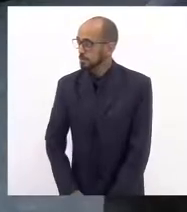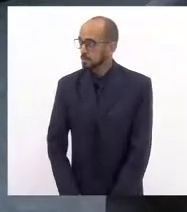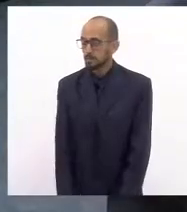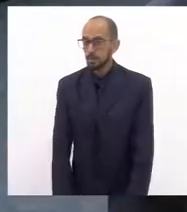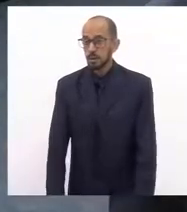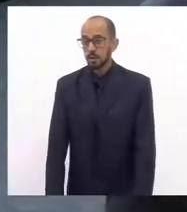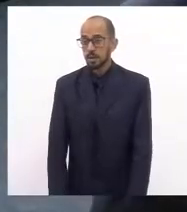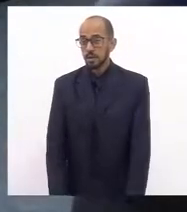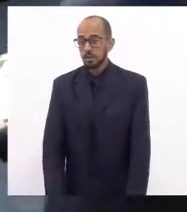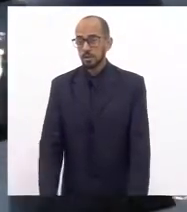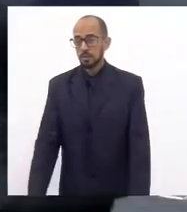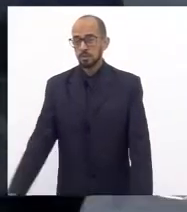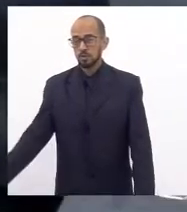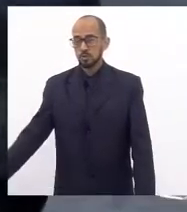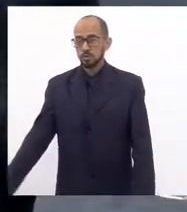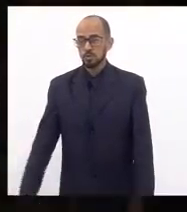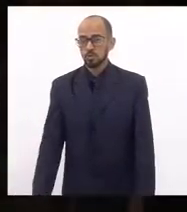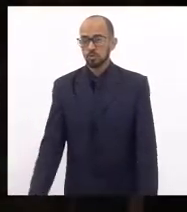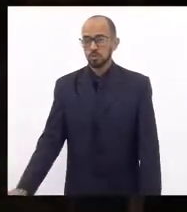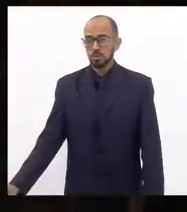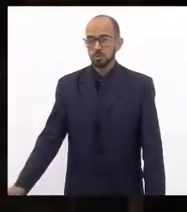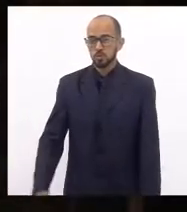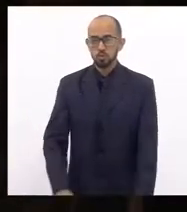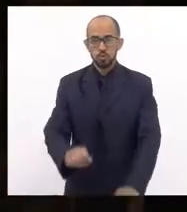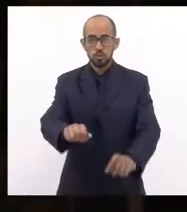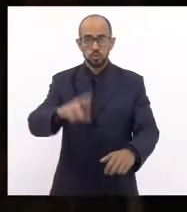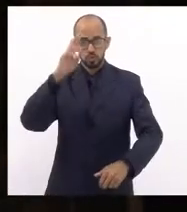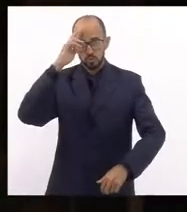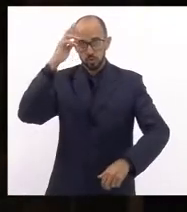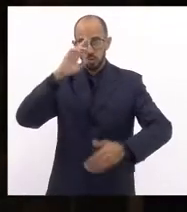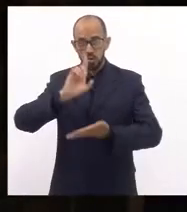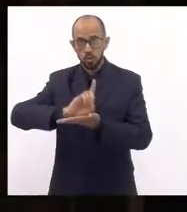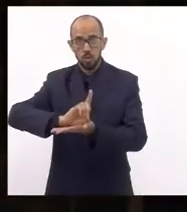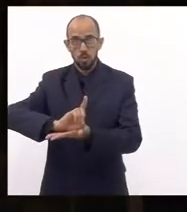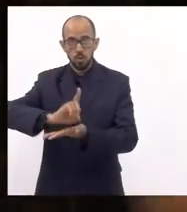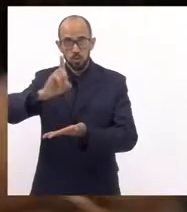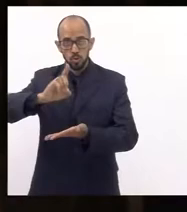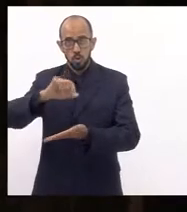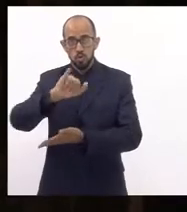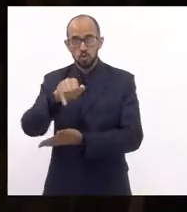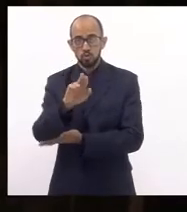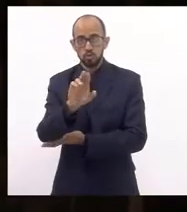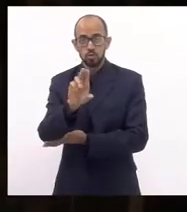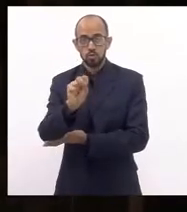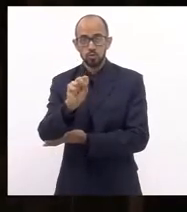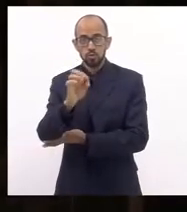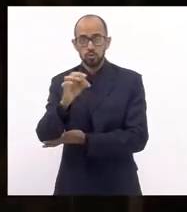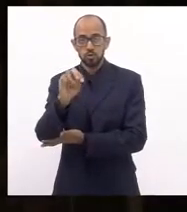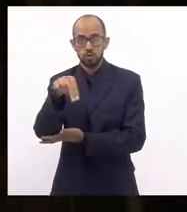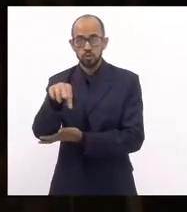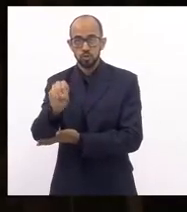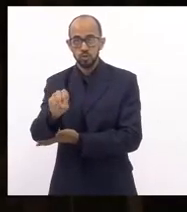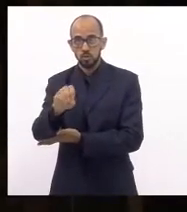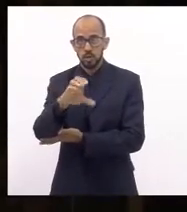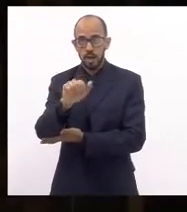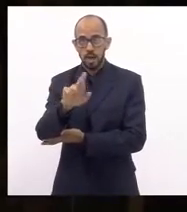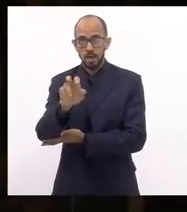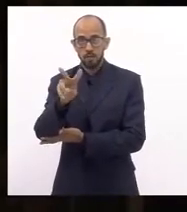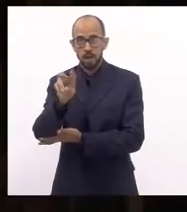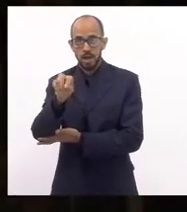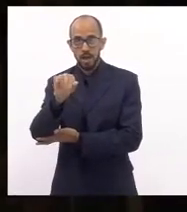Tenho a honra de chamar o excelentíssimo doutor Justino Carvalho Neto. Uma salva de